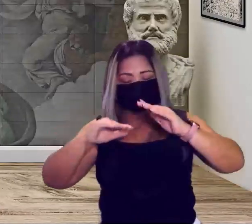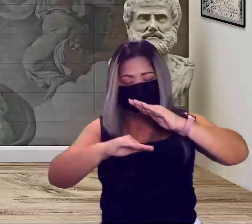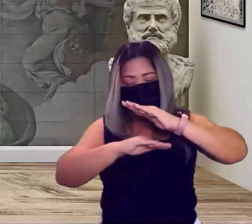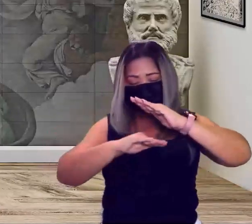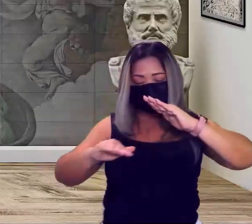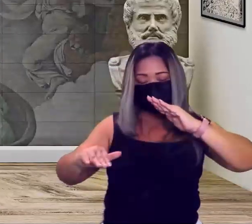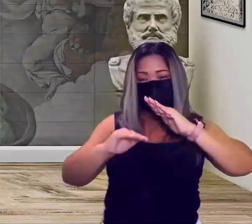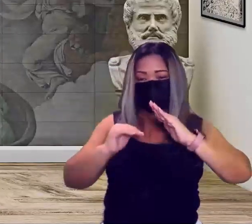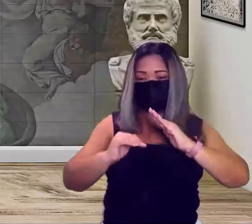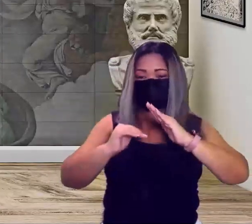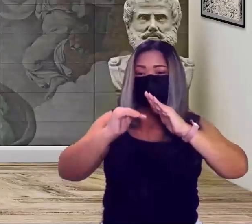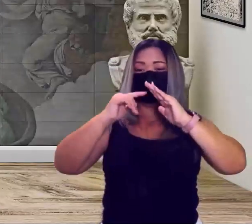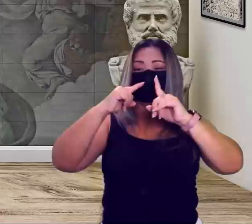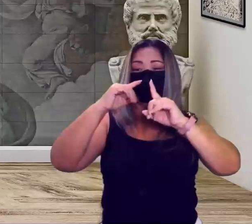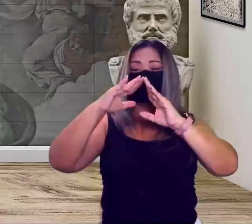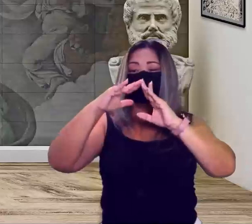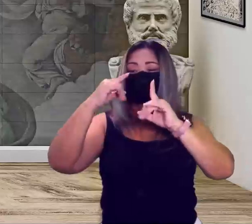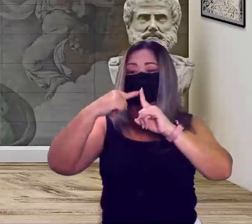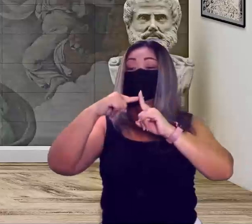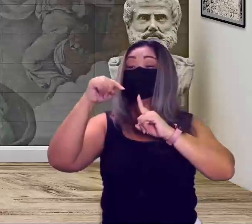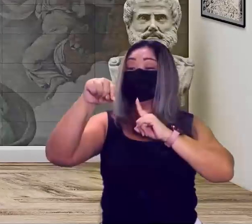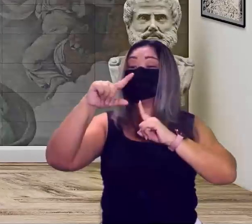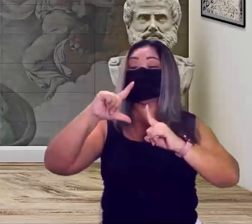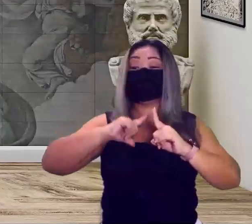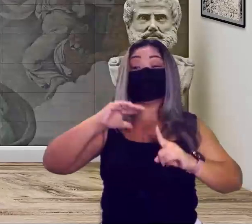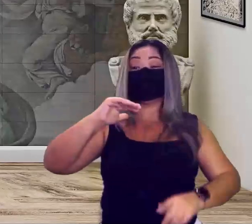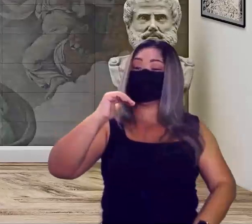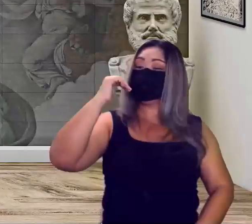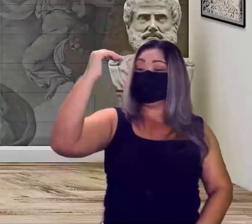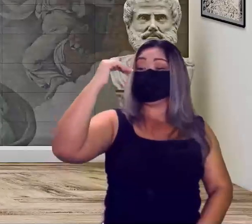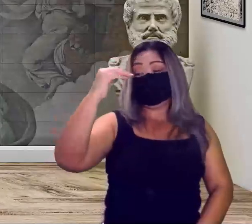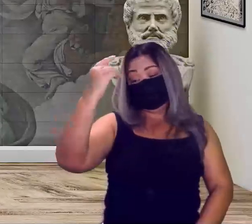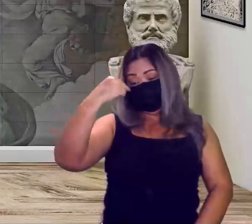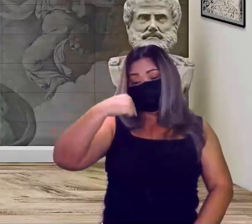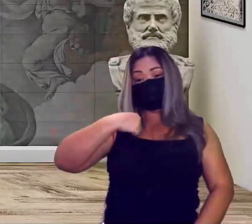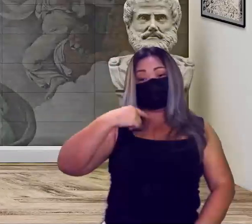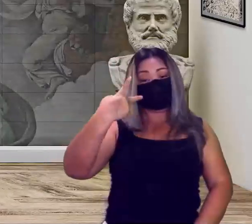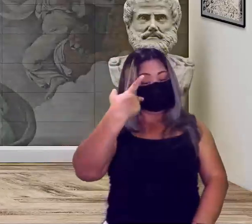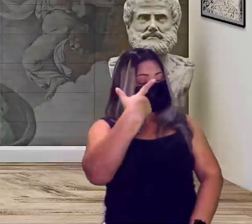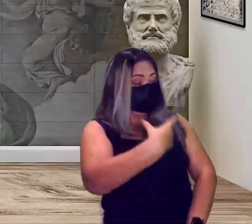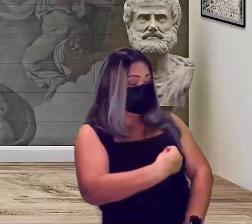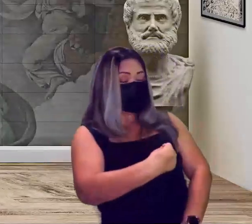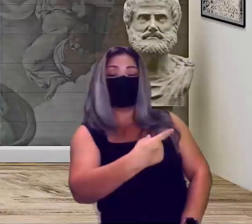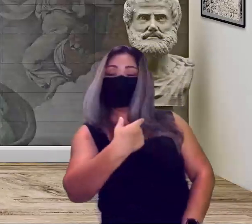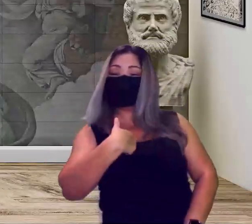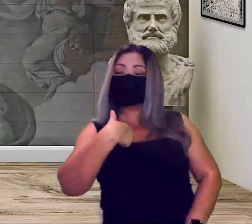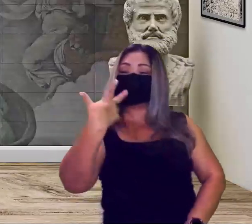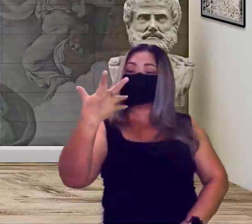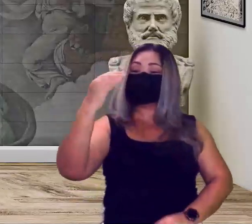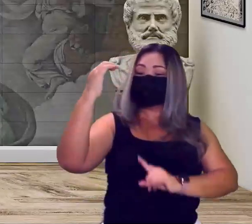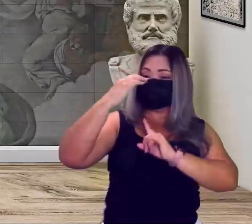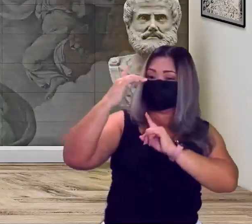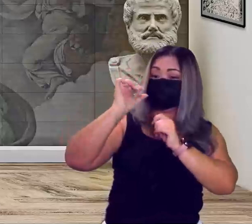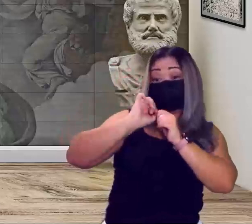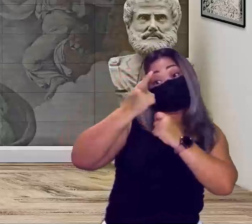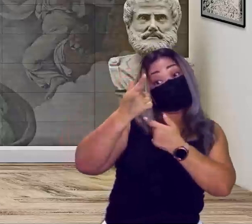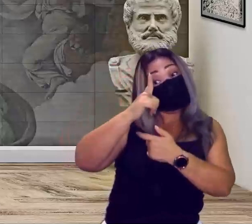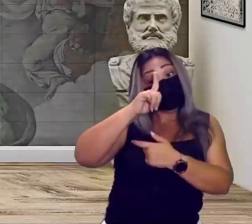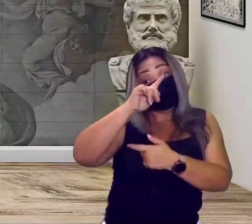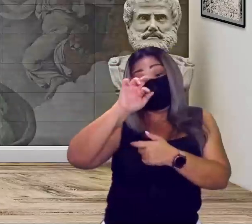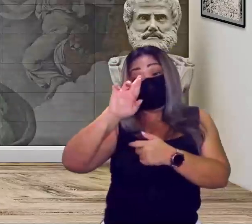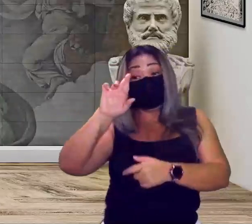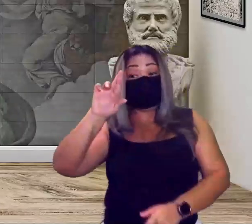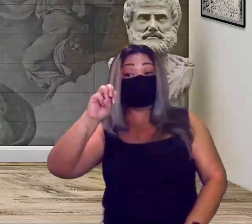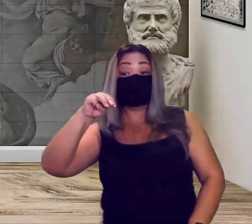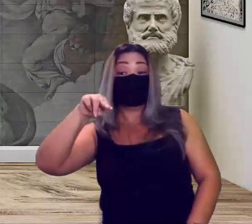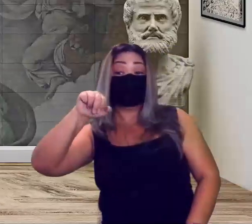chão. Porque é para dizer que ali existe alguém superior a nós. É uma influência, será que é a influência grega e